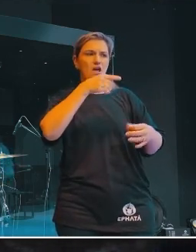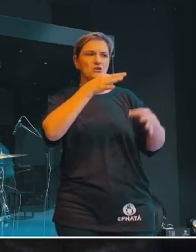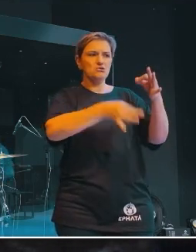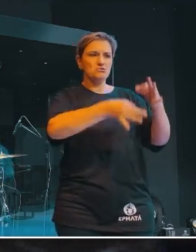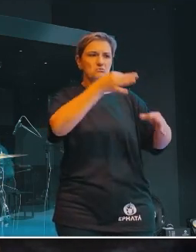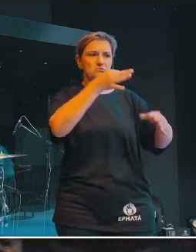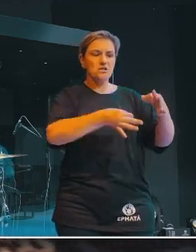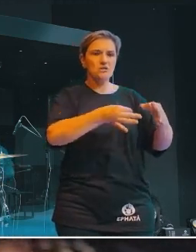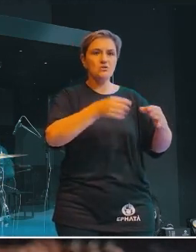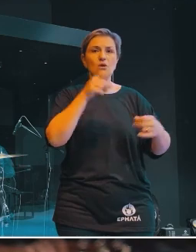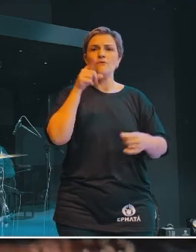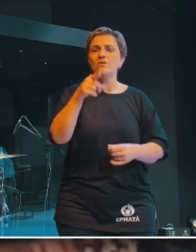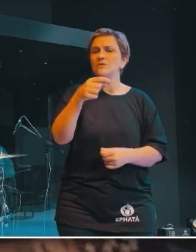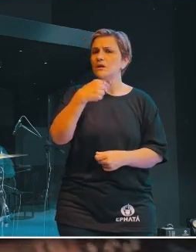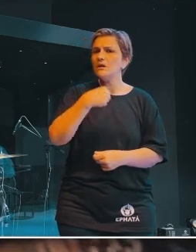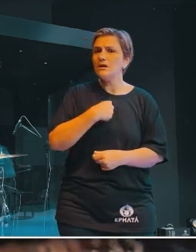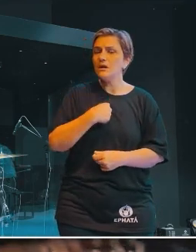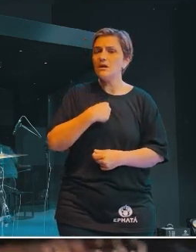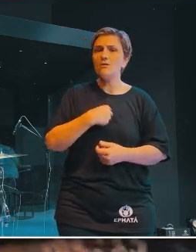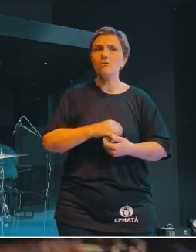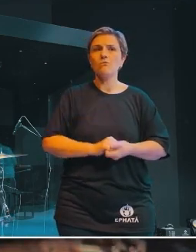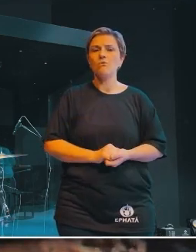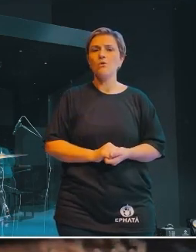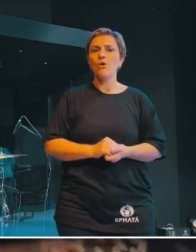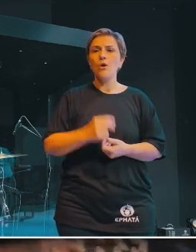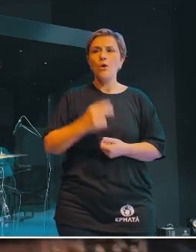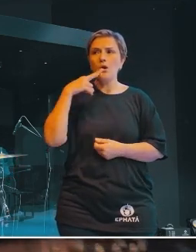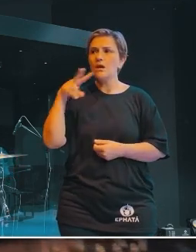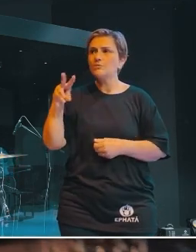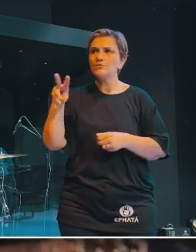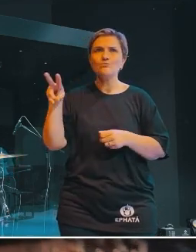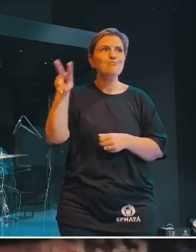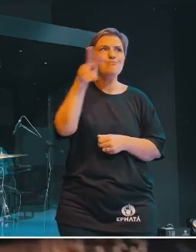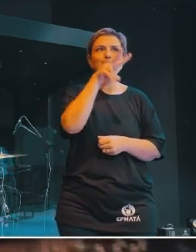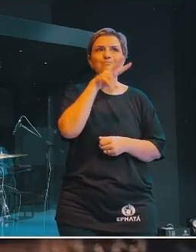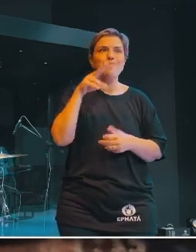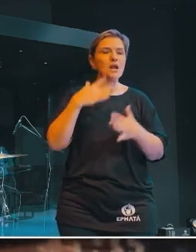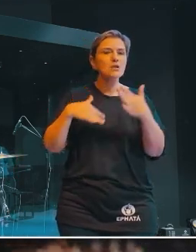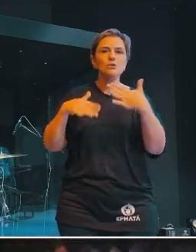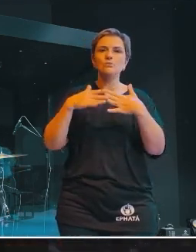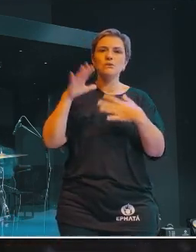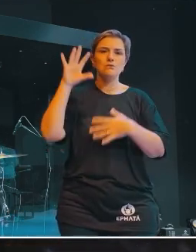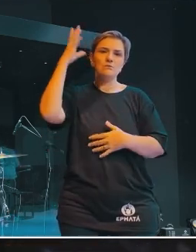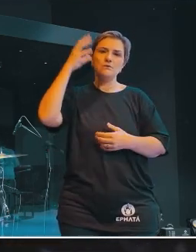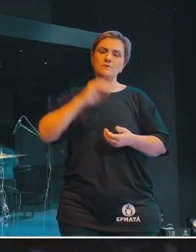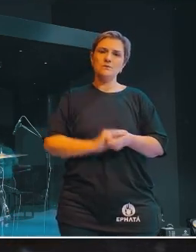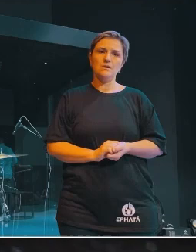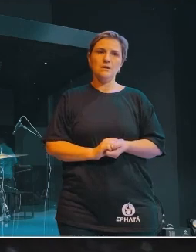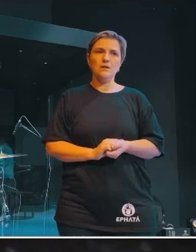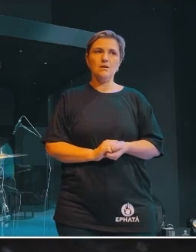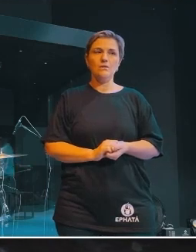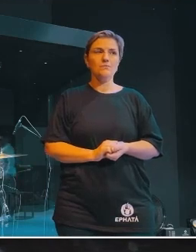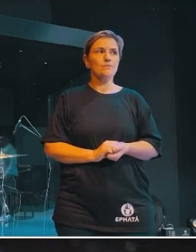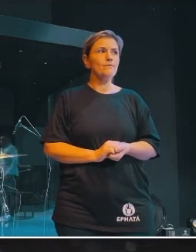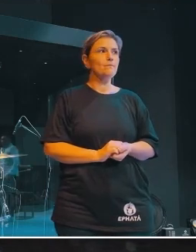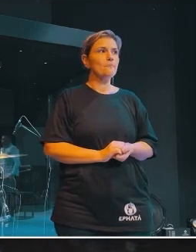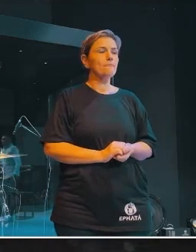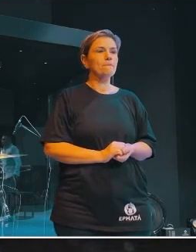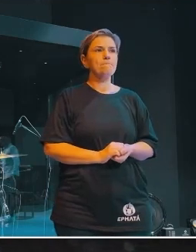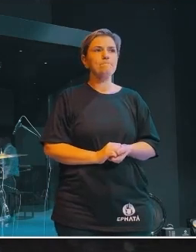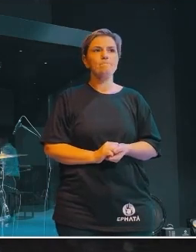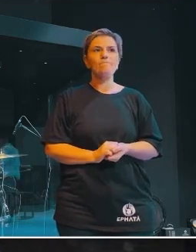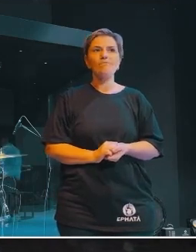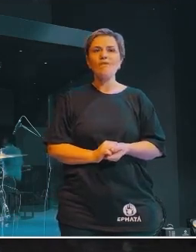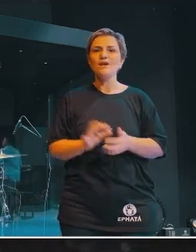Você e eu olhamos para tudo aquilo que aconteceu. Agora se prepara para dar